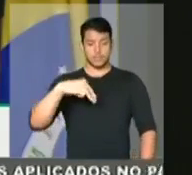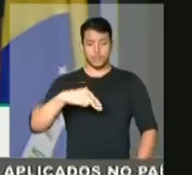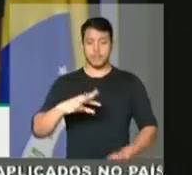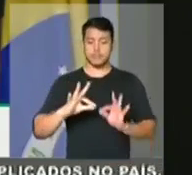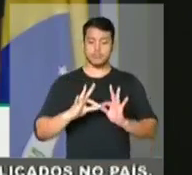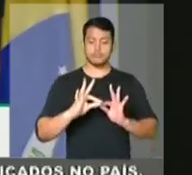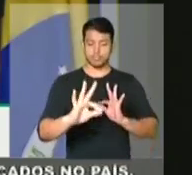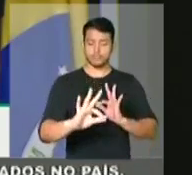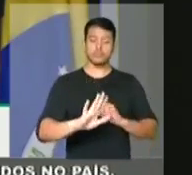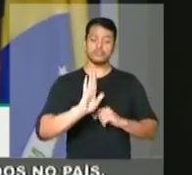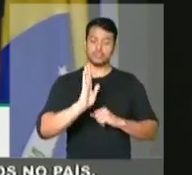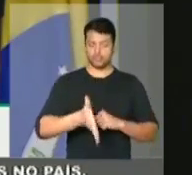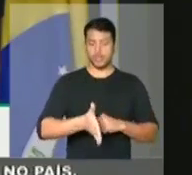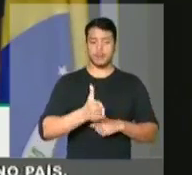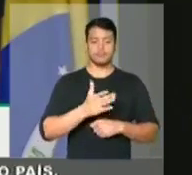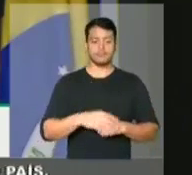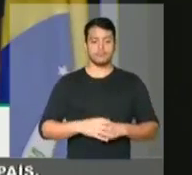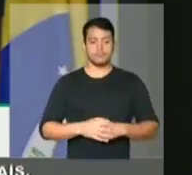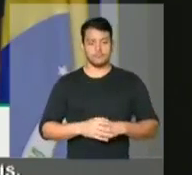cidadãos.